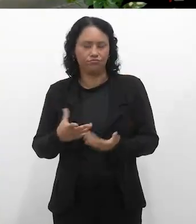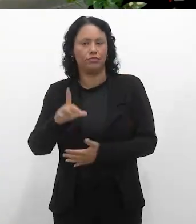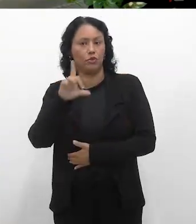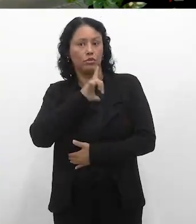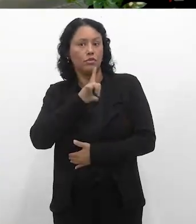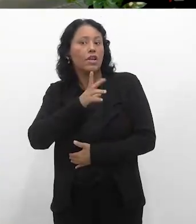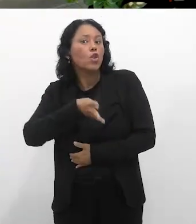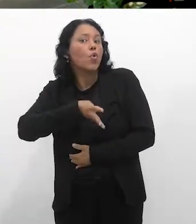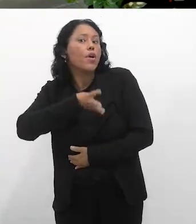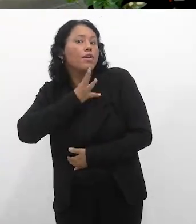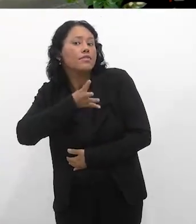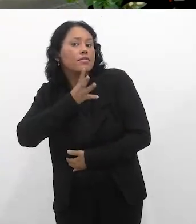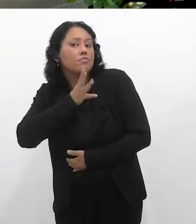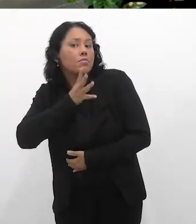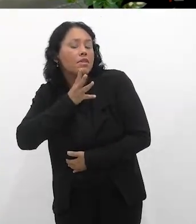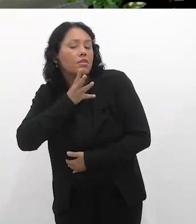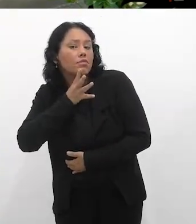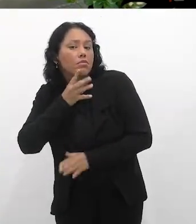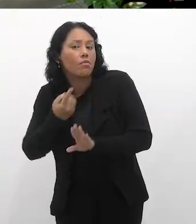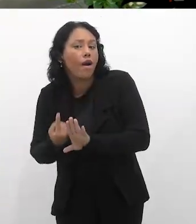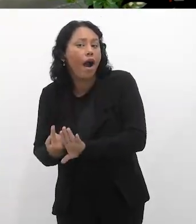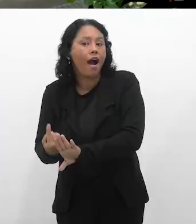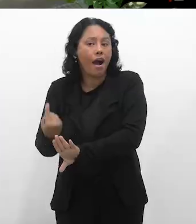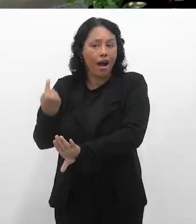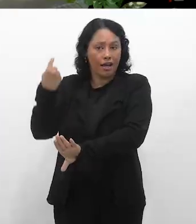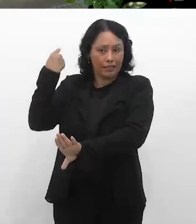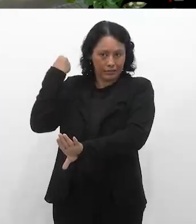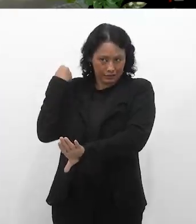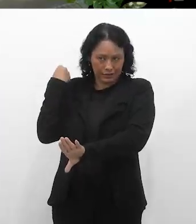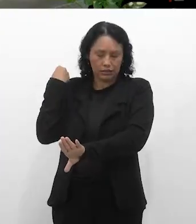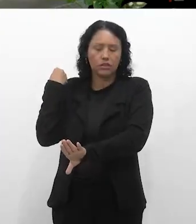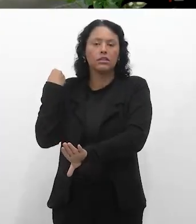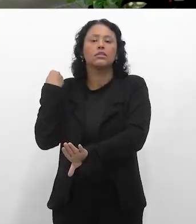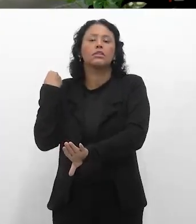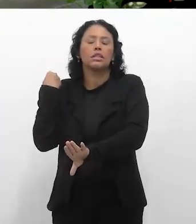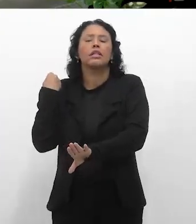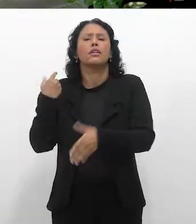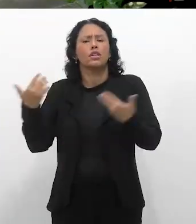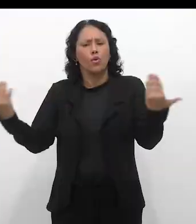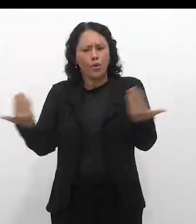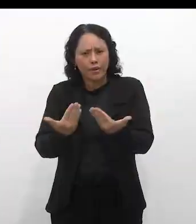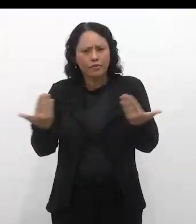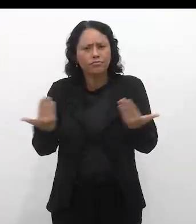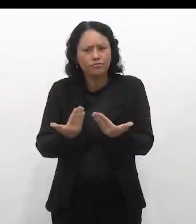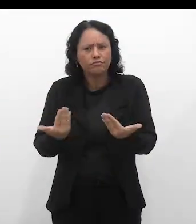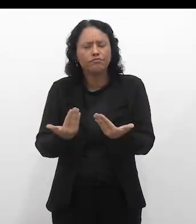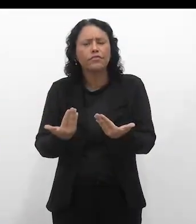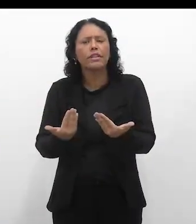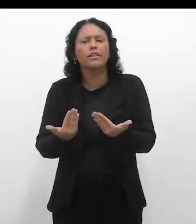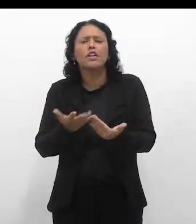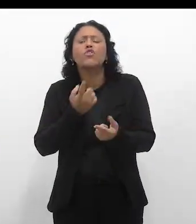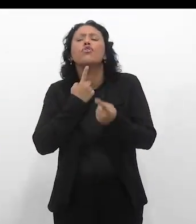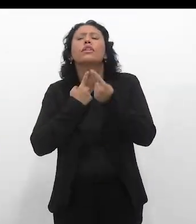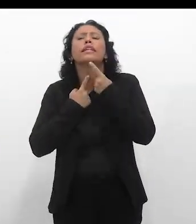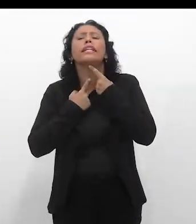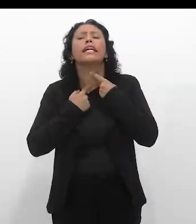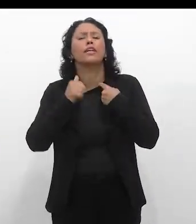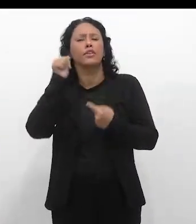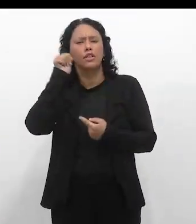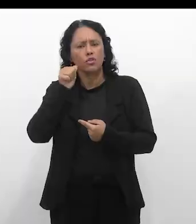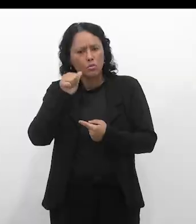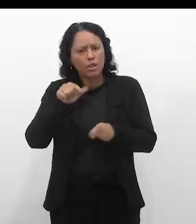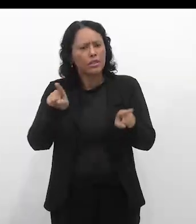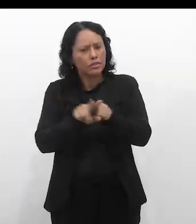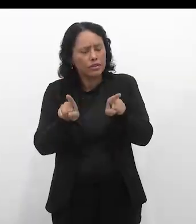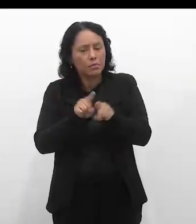eu tivesse tido o conhecimento, né, que eu quero que as mulheres tenham, talvez eu não tivesse